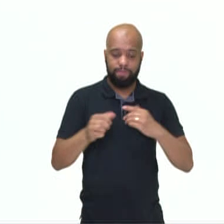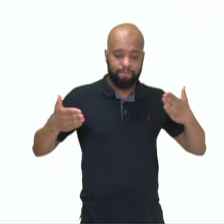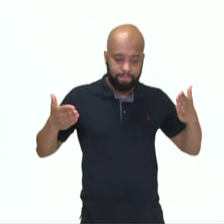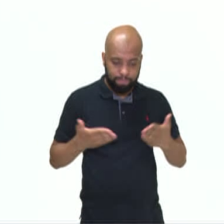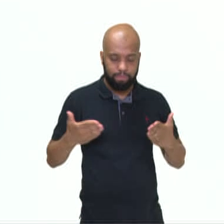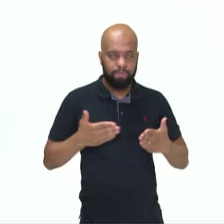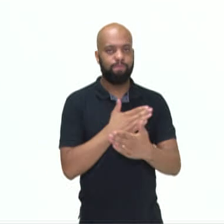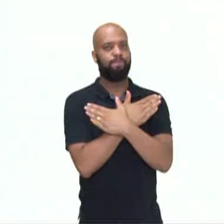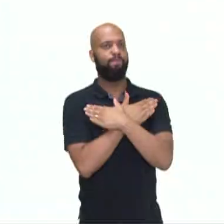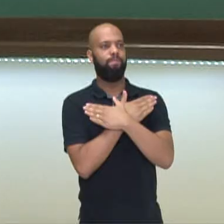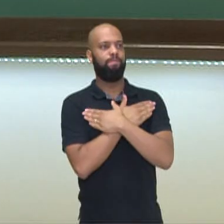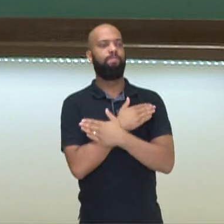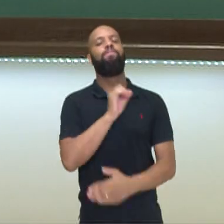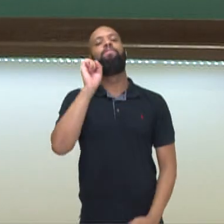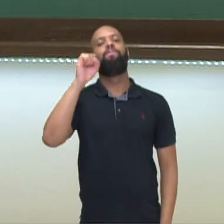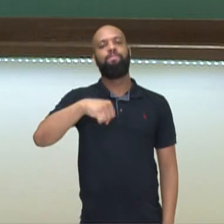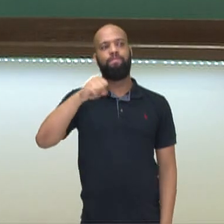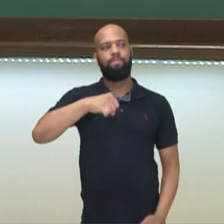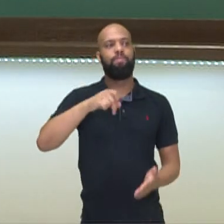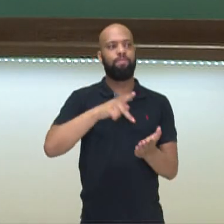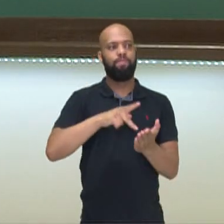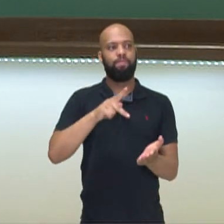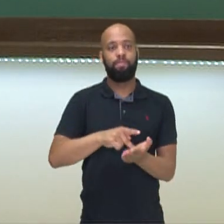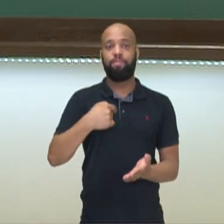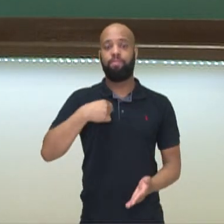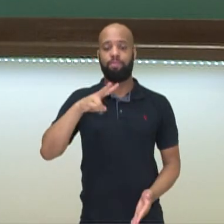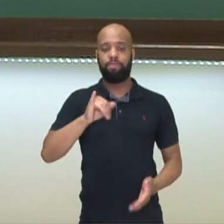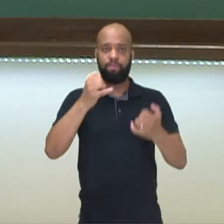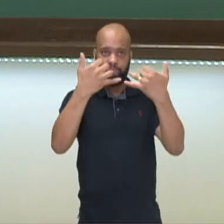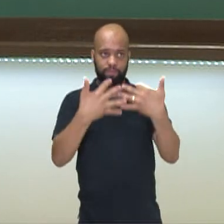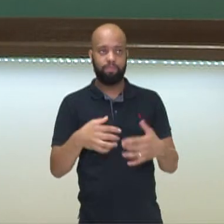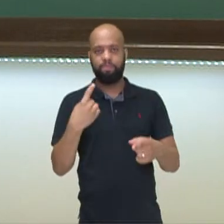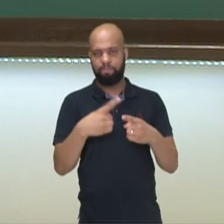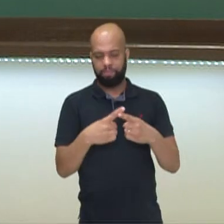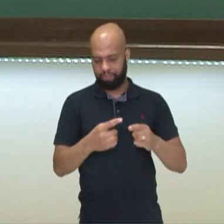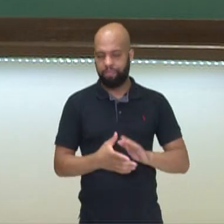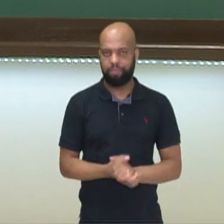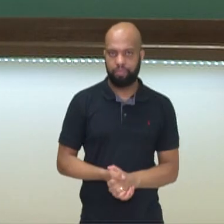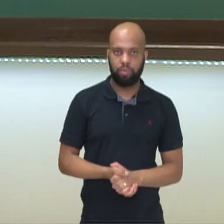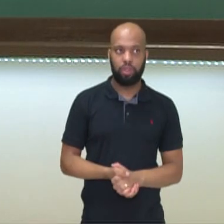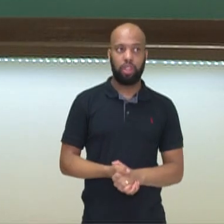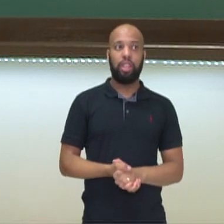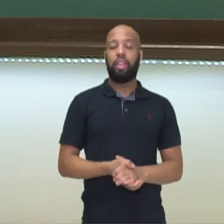o desemprego. Sim, e eu vou explicar por quê. Porque assim,